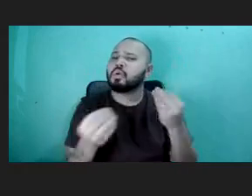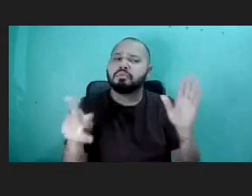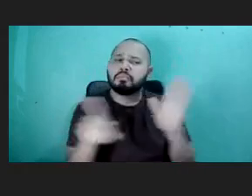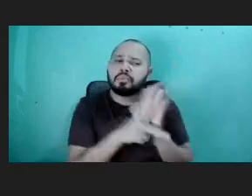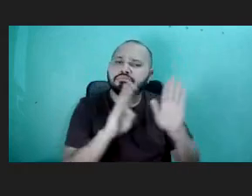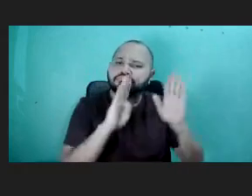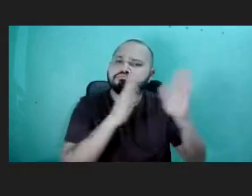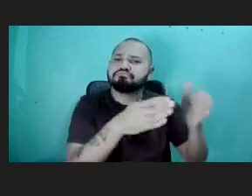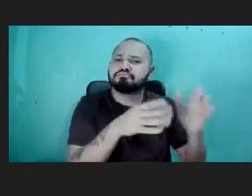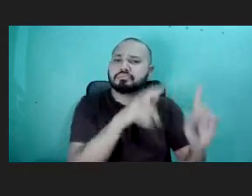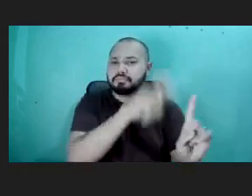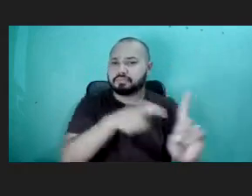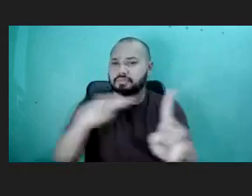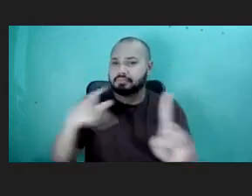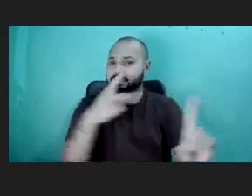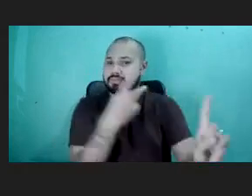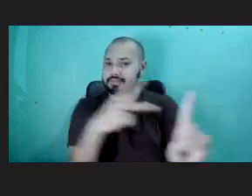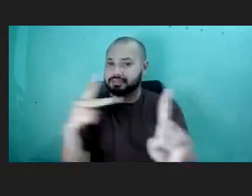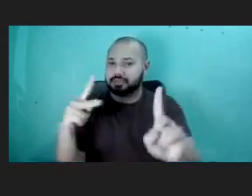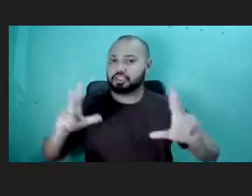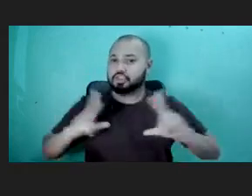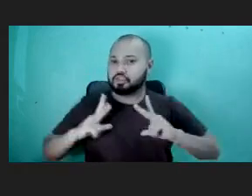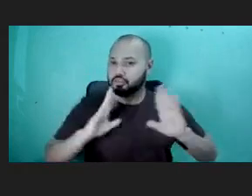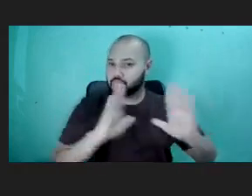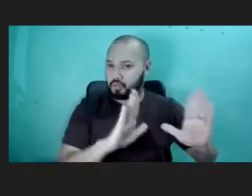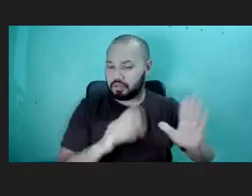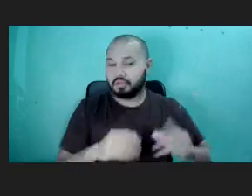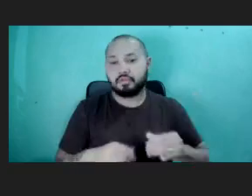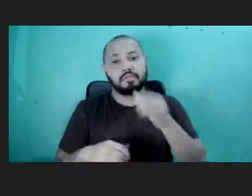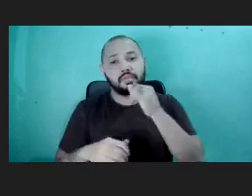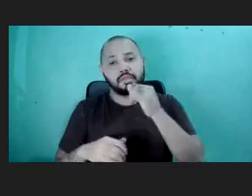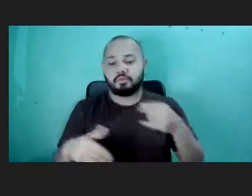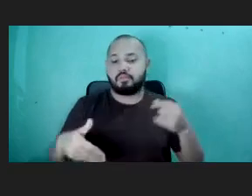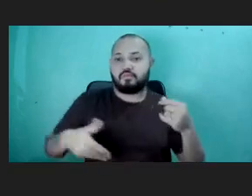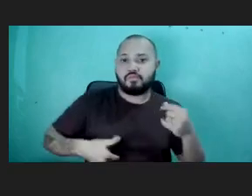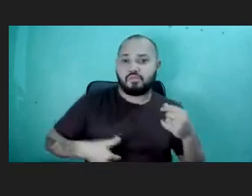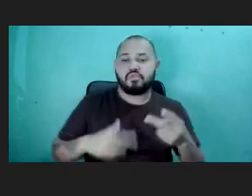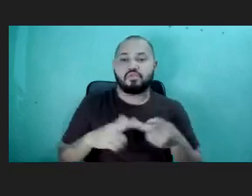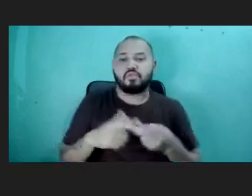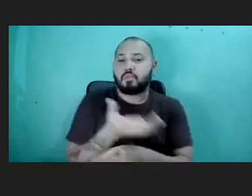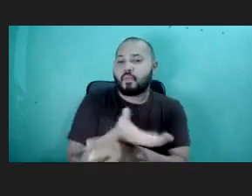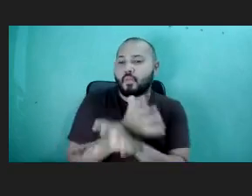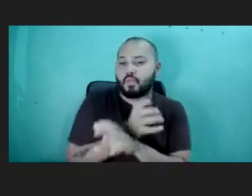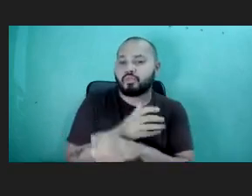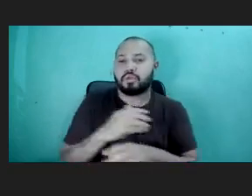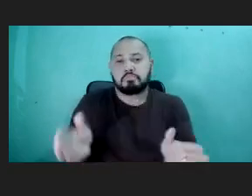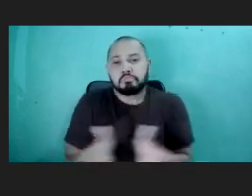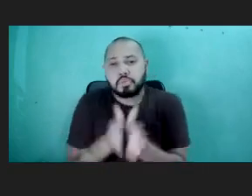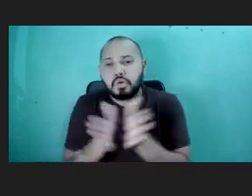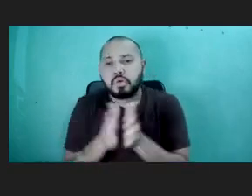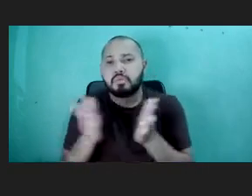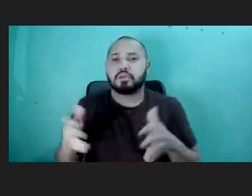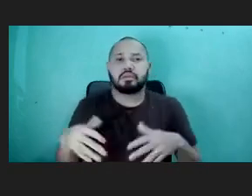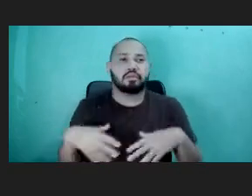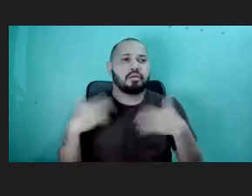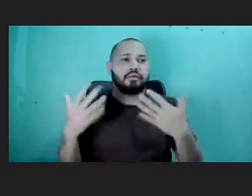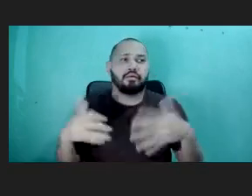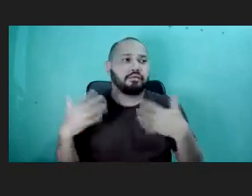individuais. A questão da fome, da miséria, da pobreza,